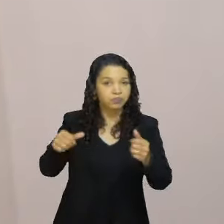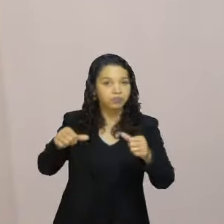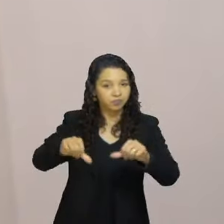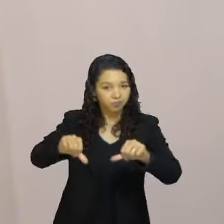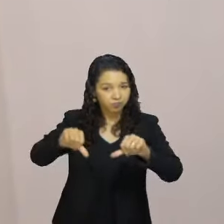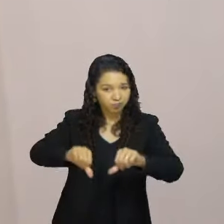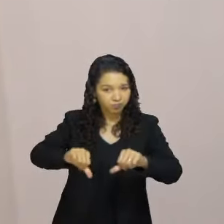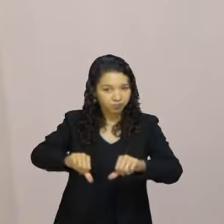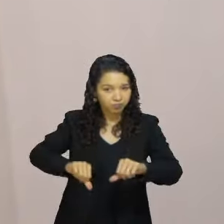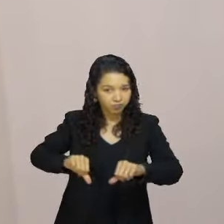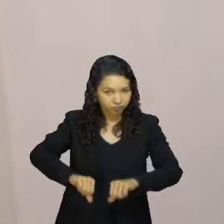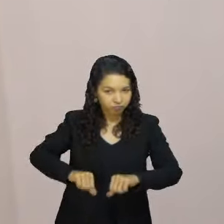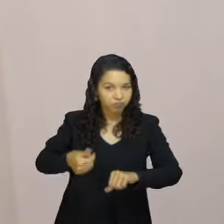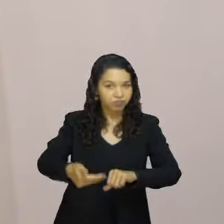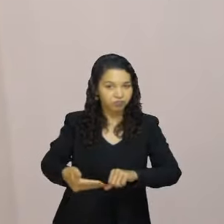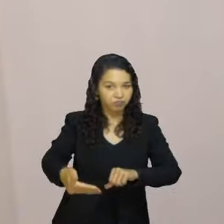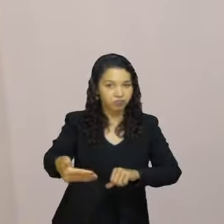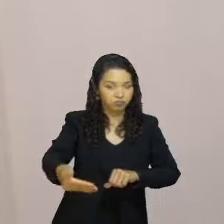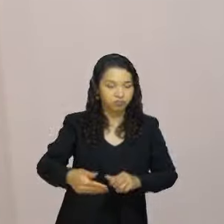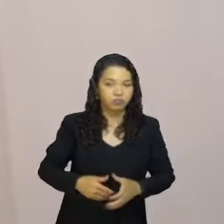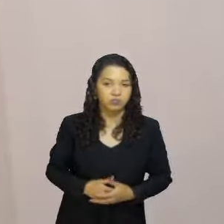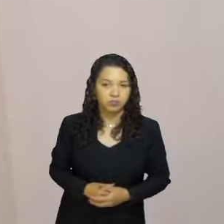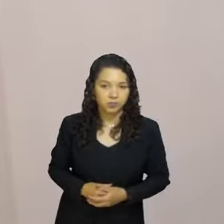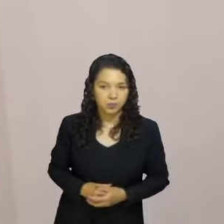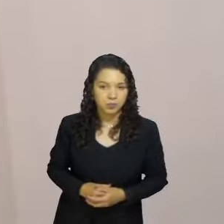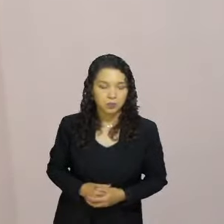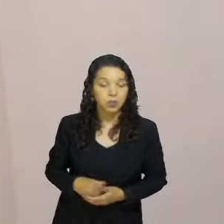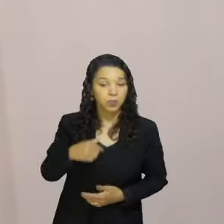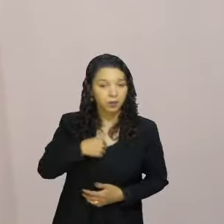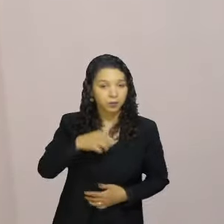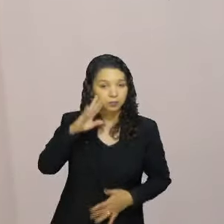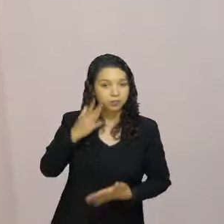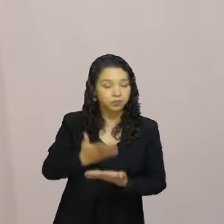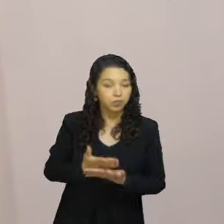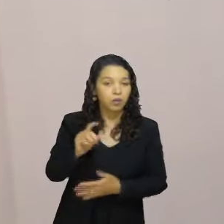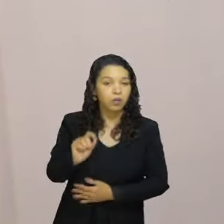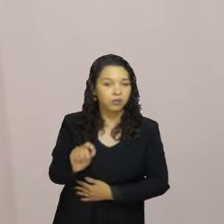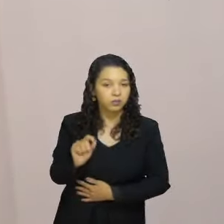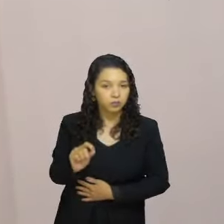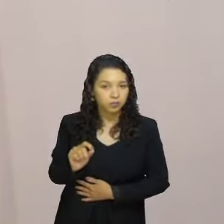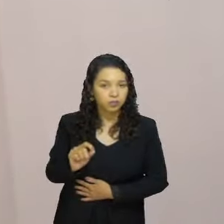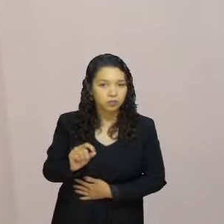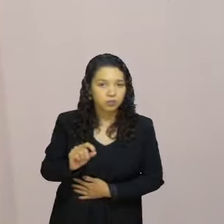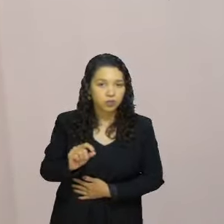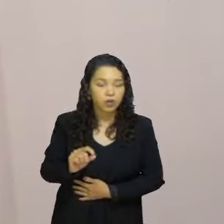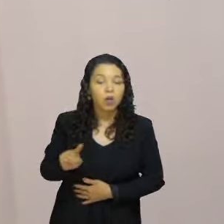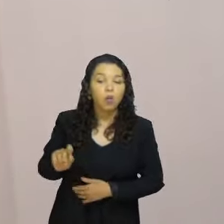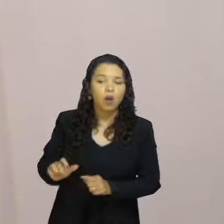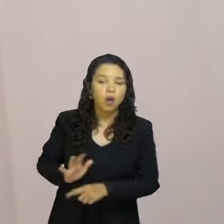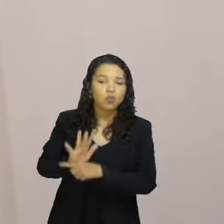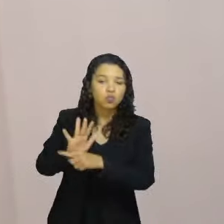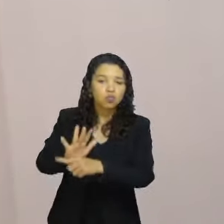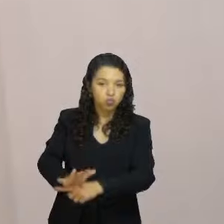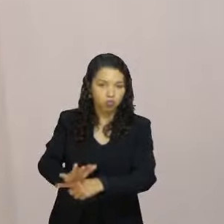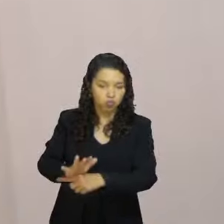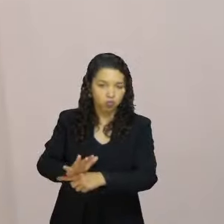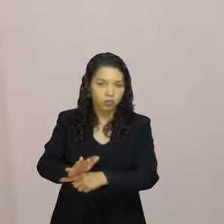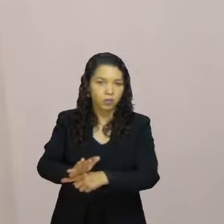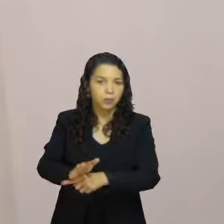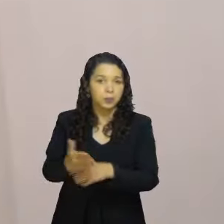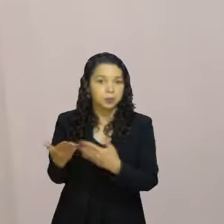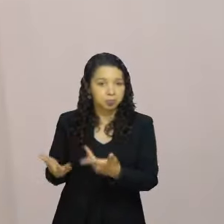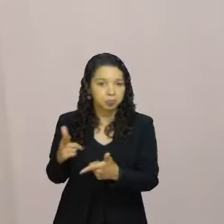vez piores. Eu acredito que uma das soluções para este calcanhar